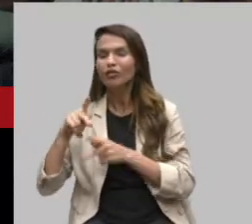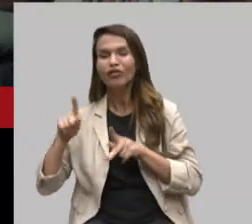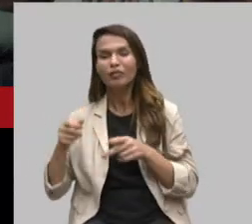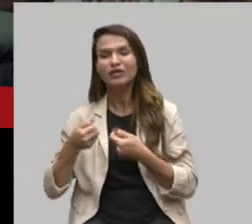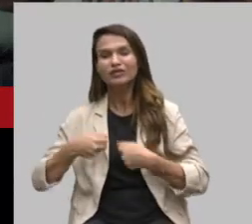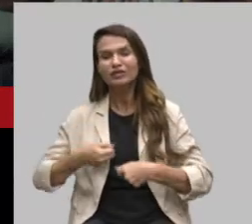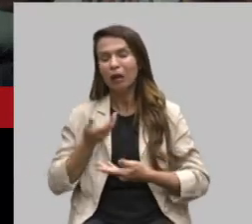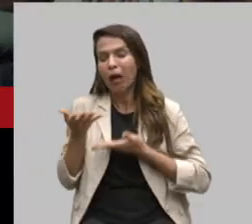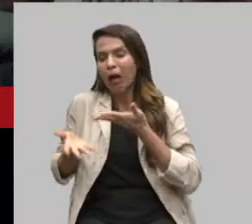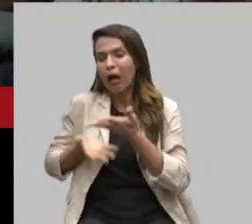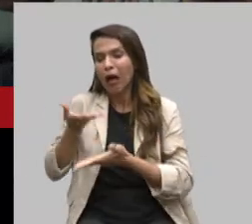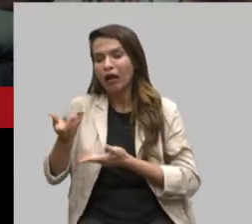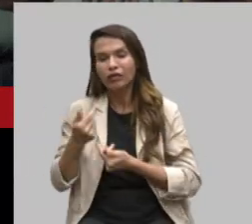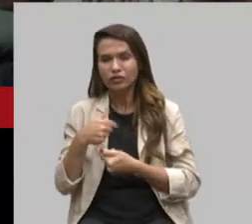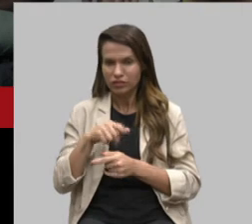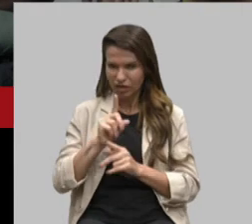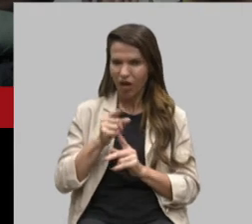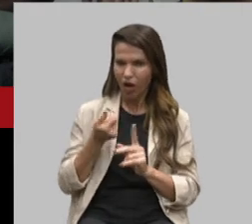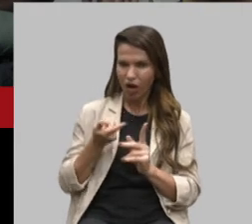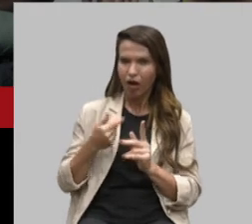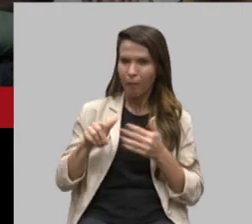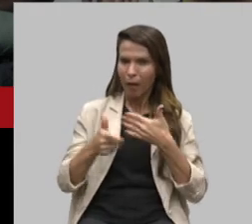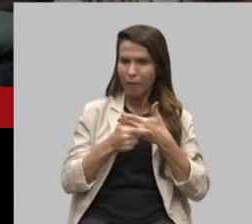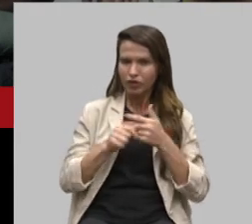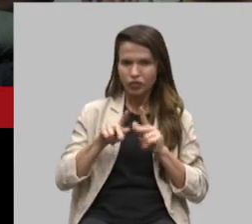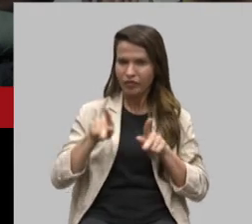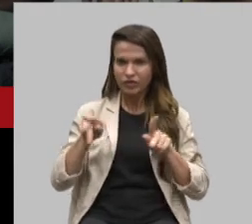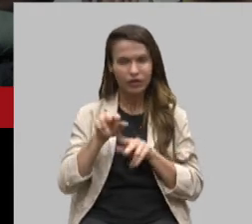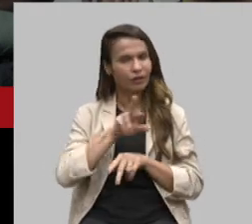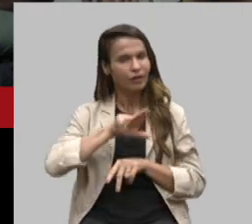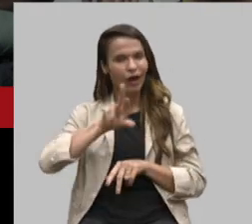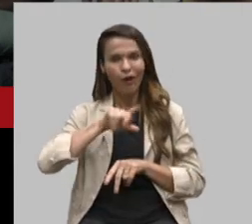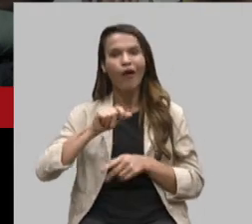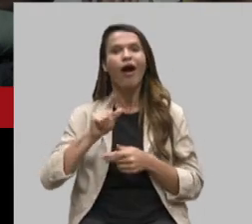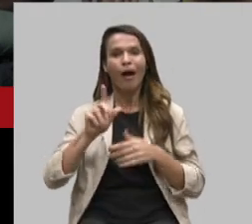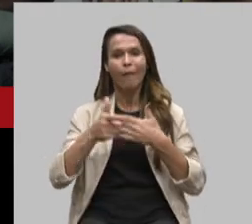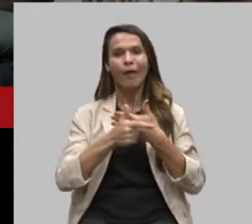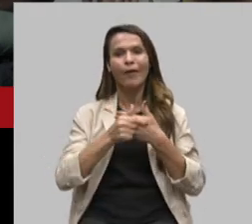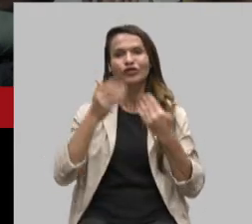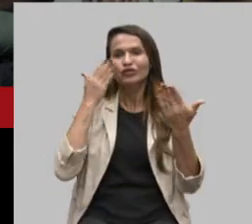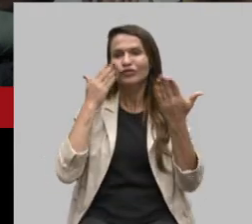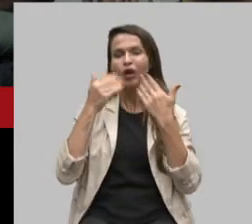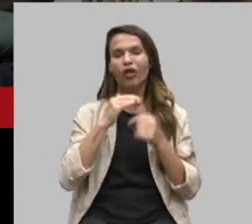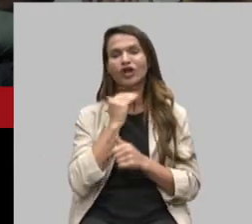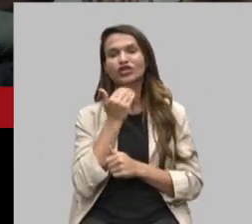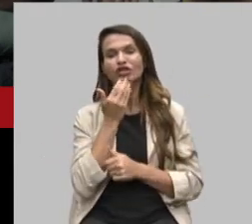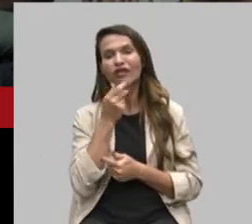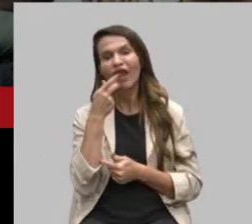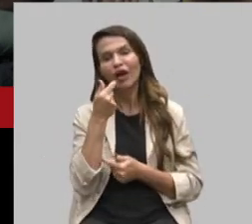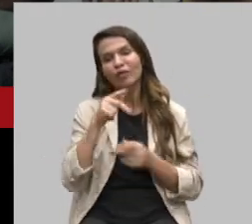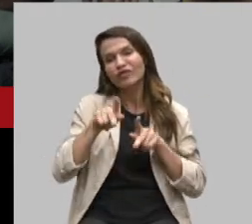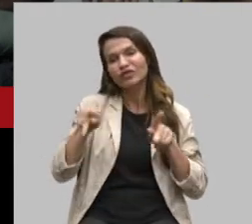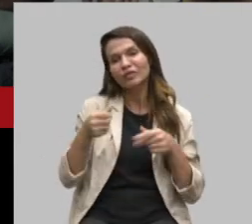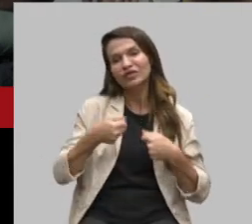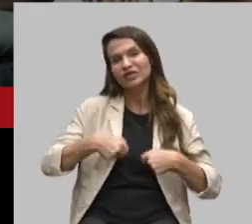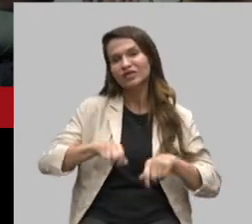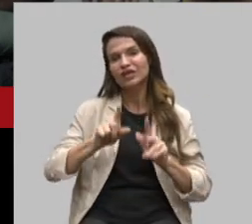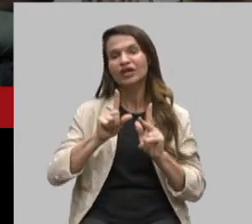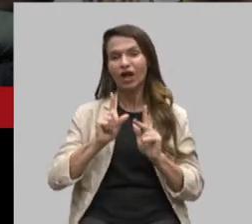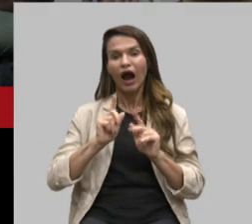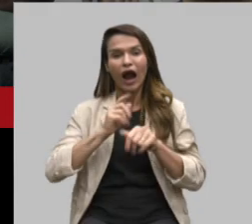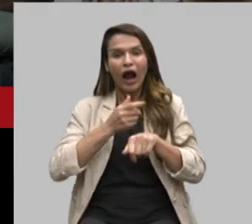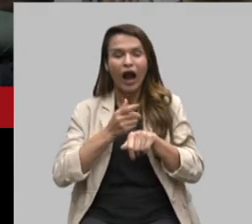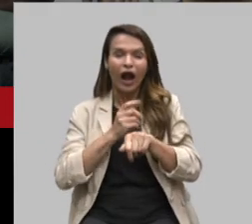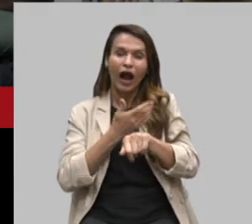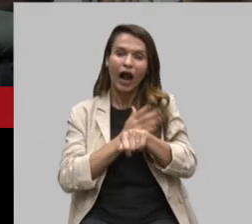isso é é função de professor não é função de psicólogo não adianta ficar falando que o professor precisa de capacitação se ele não tá dentro da